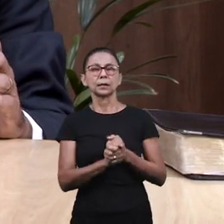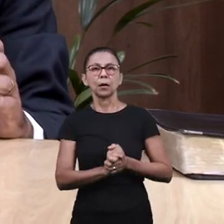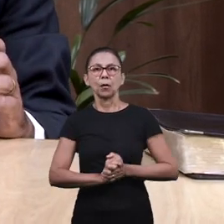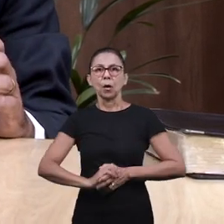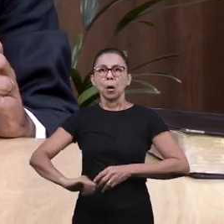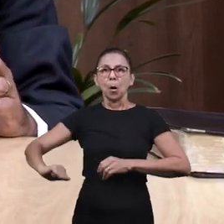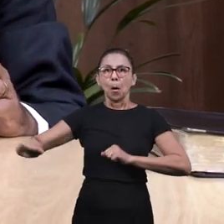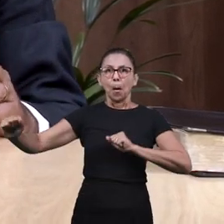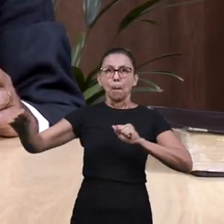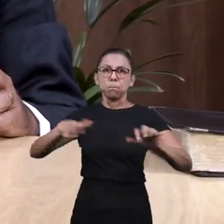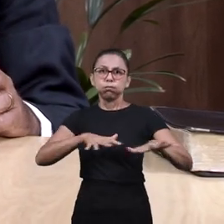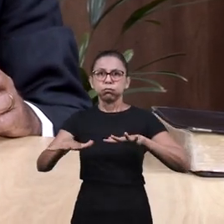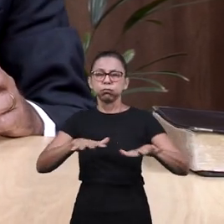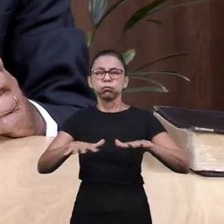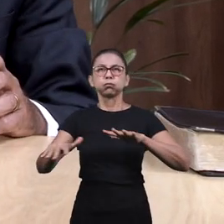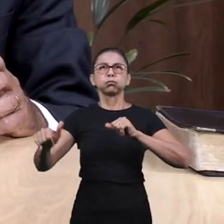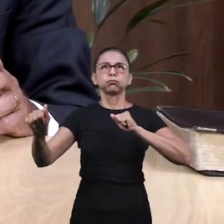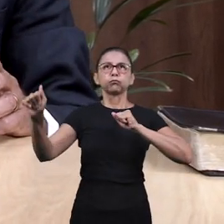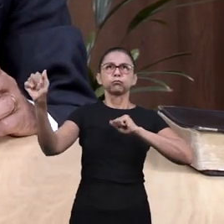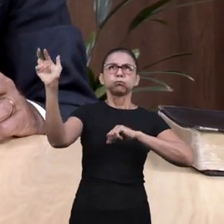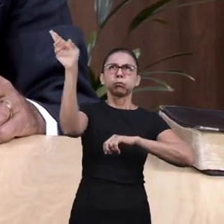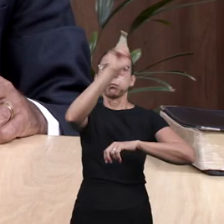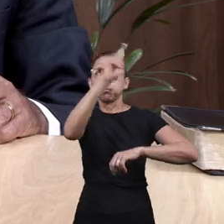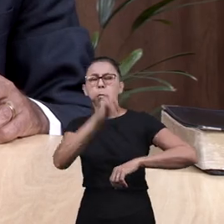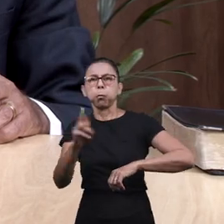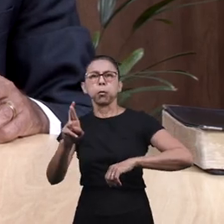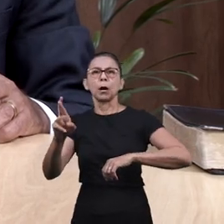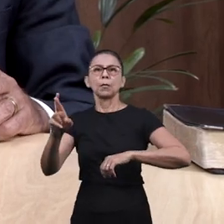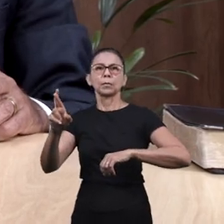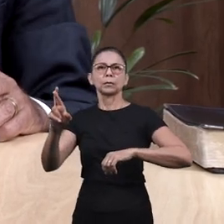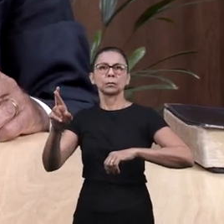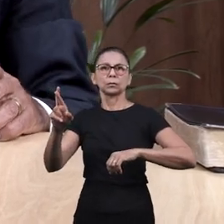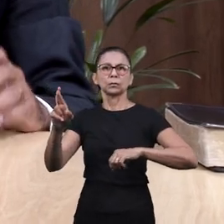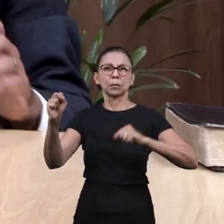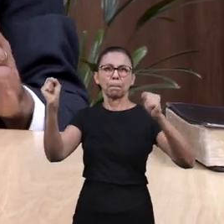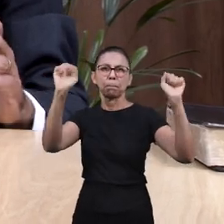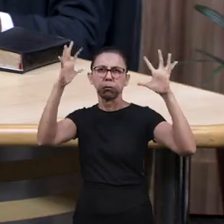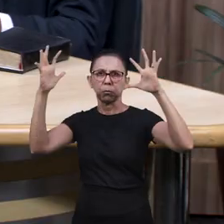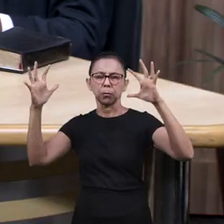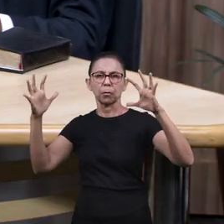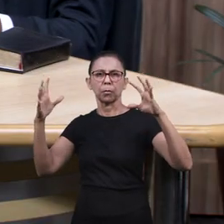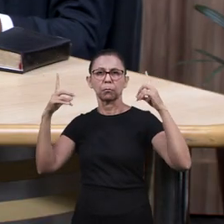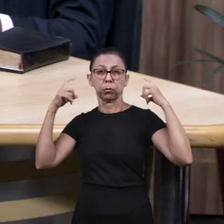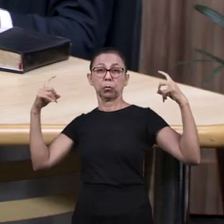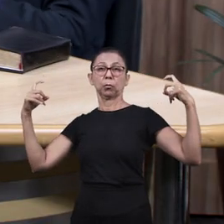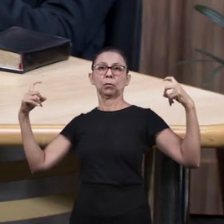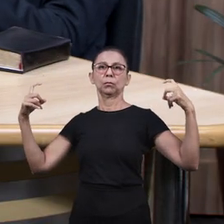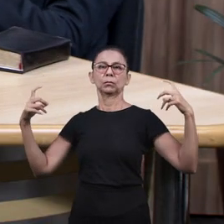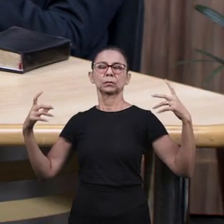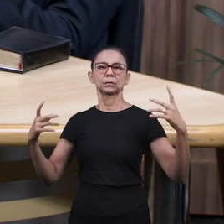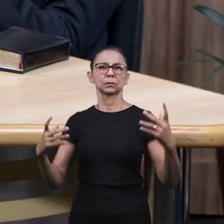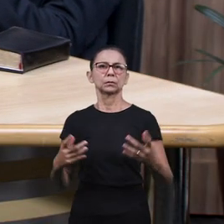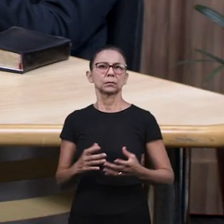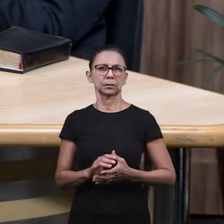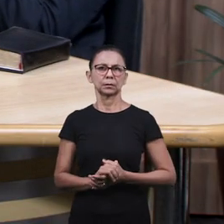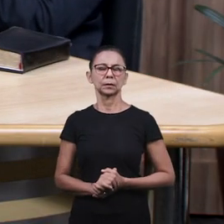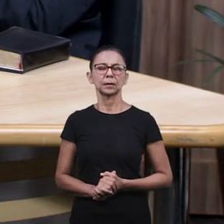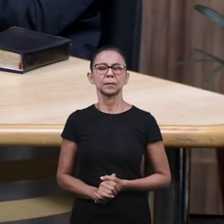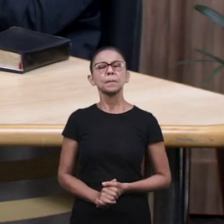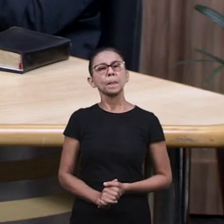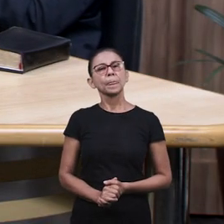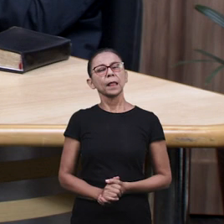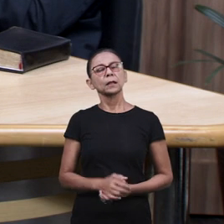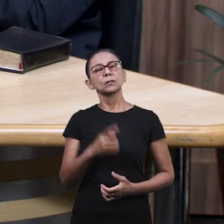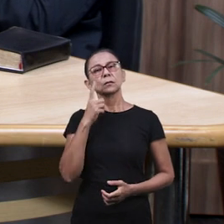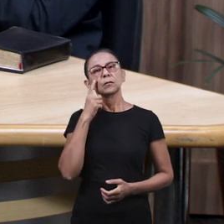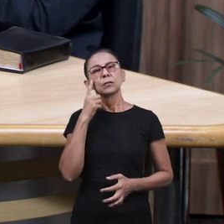um trovão, é um terremoto, é um relâmpago, mas às vezes você vai ver de uma forma muito clara a pomba, né? Quando Jesus